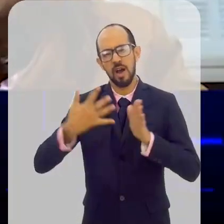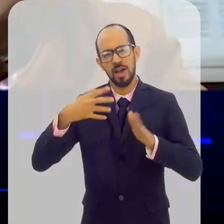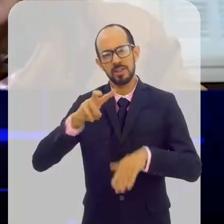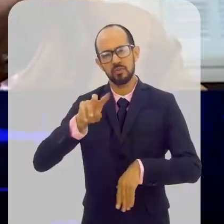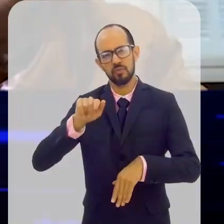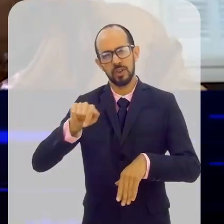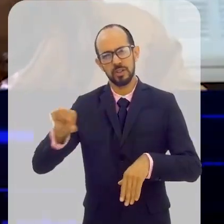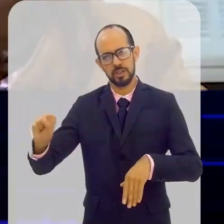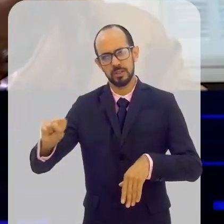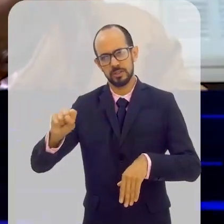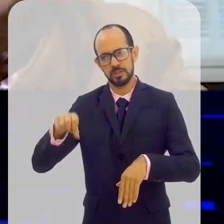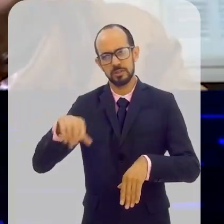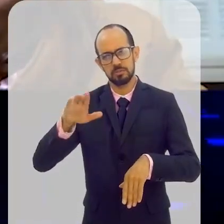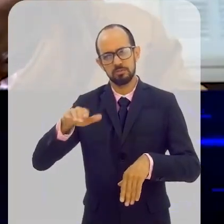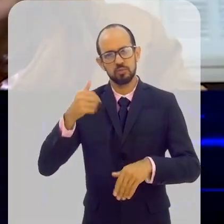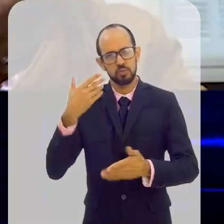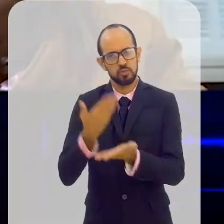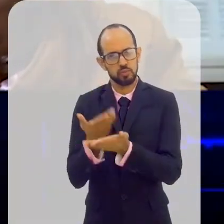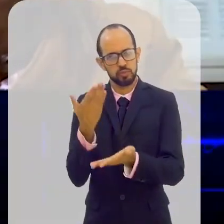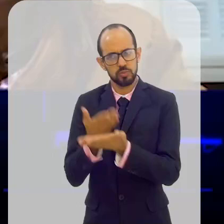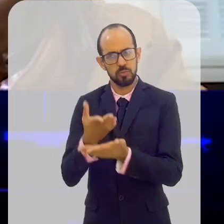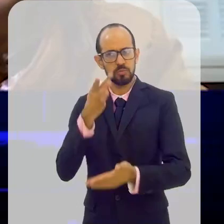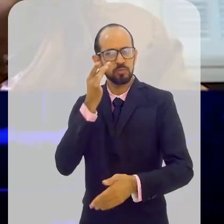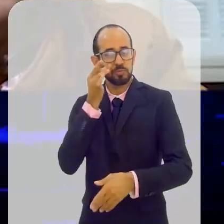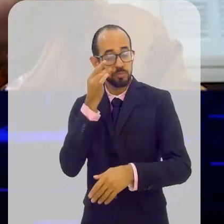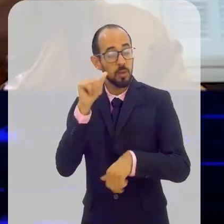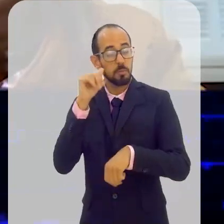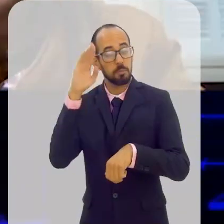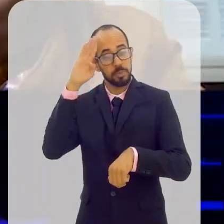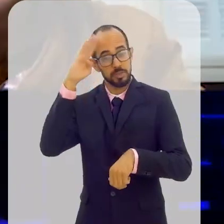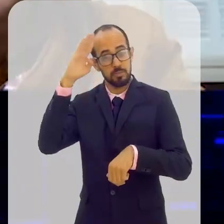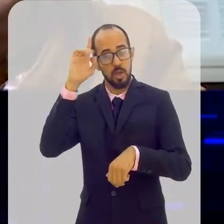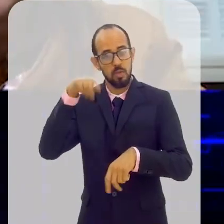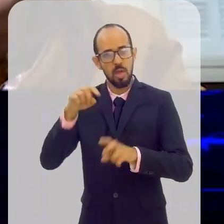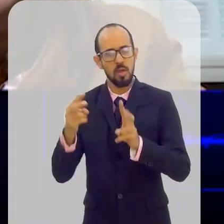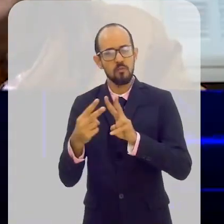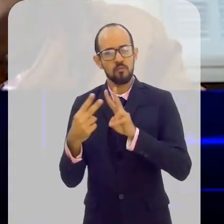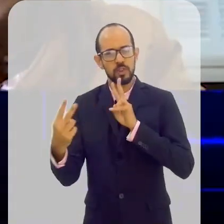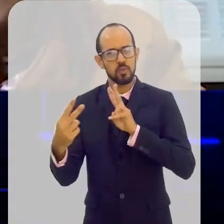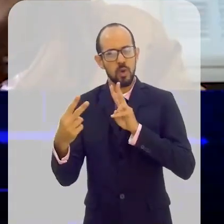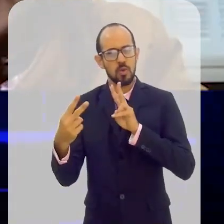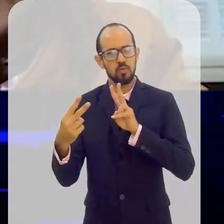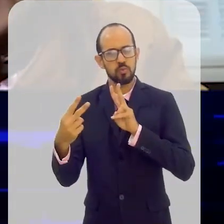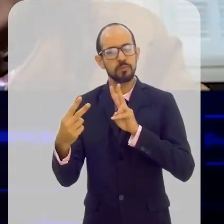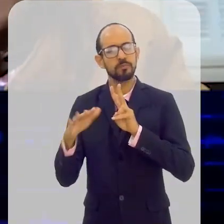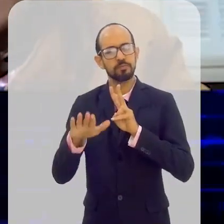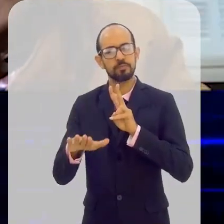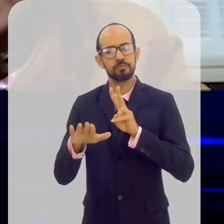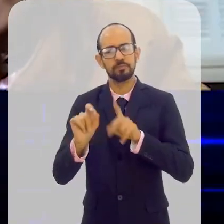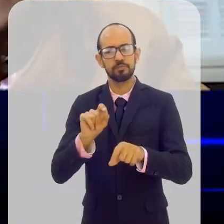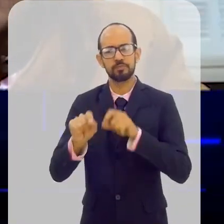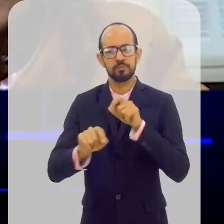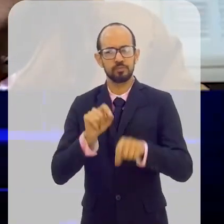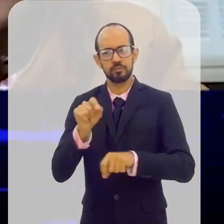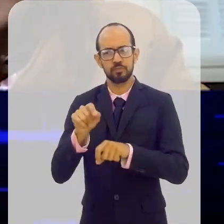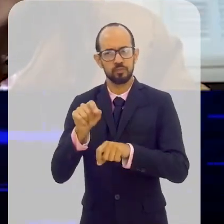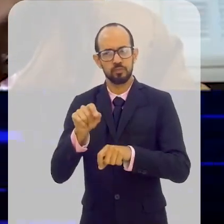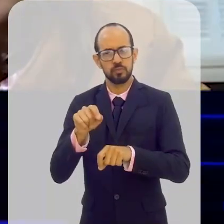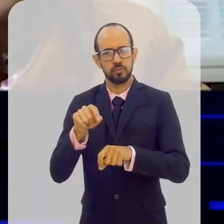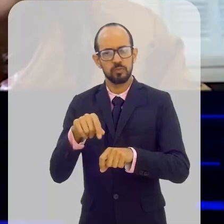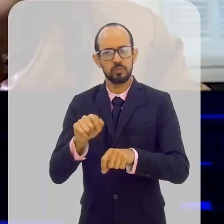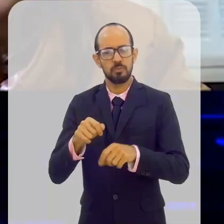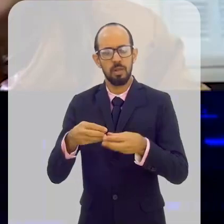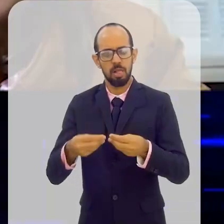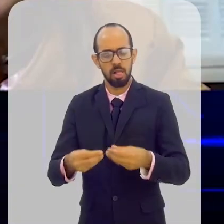vagas em oferta no ensino presencial, mais ainda no ensino à distância, que vem crescendo, porém, uma